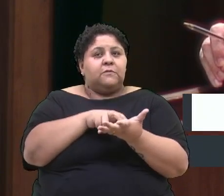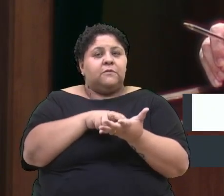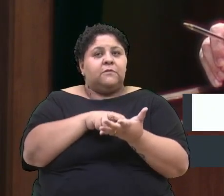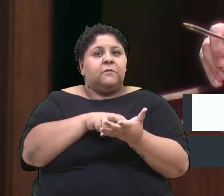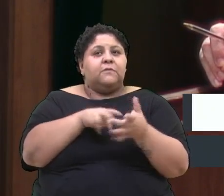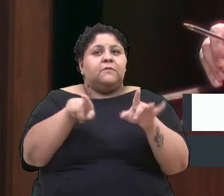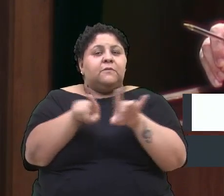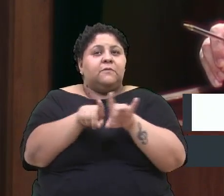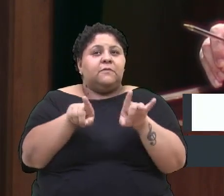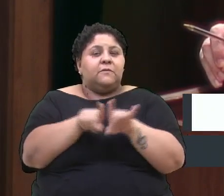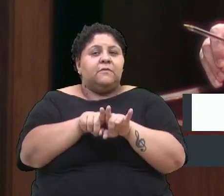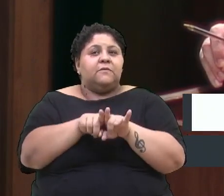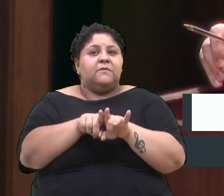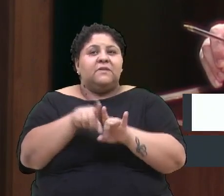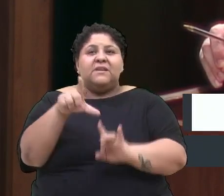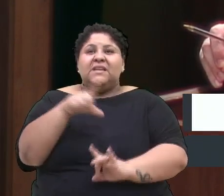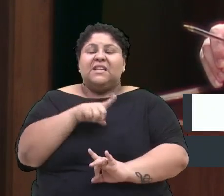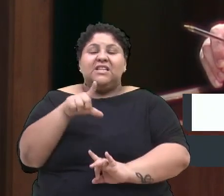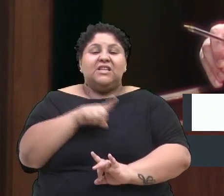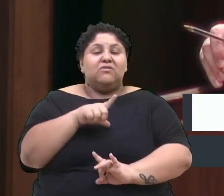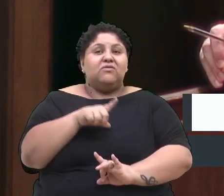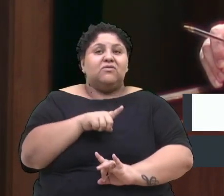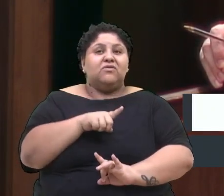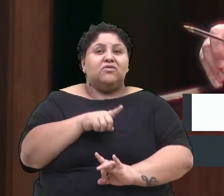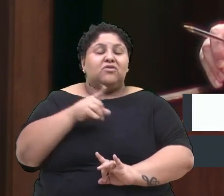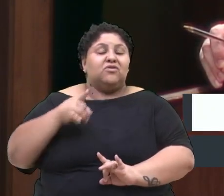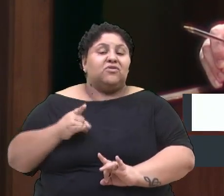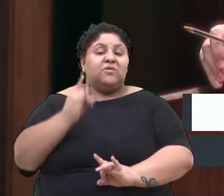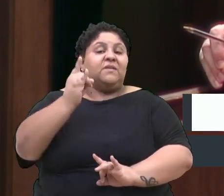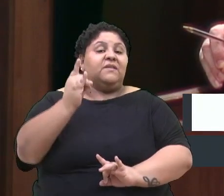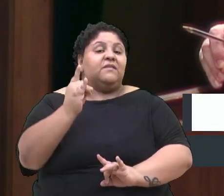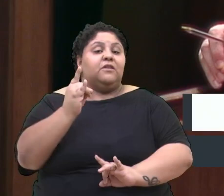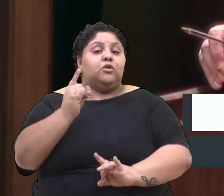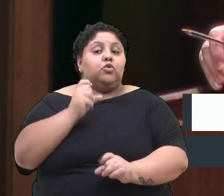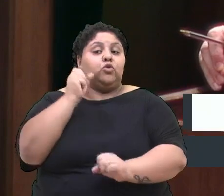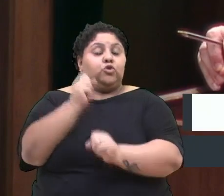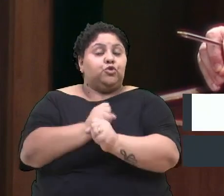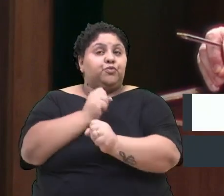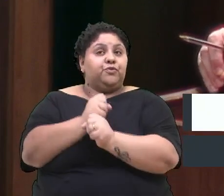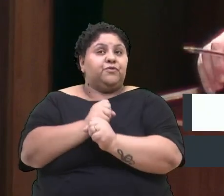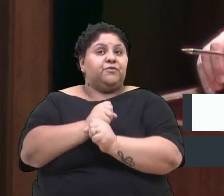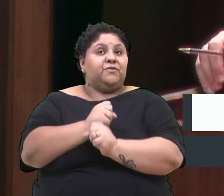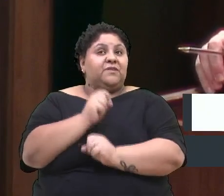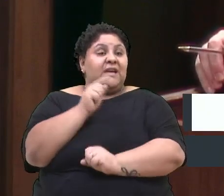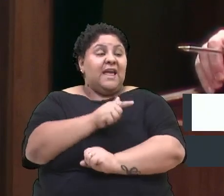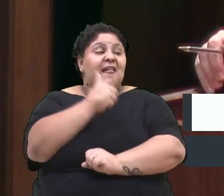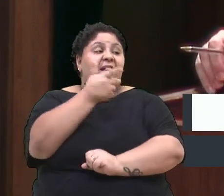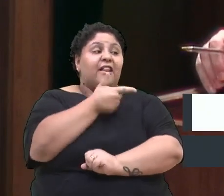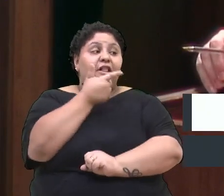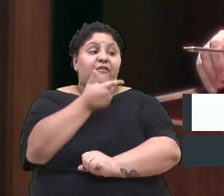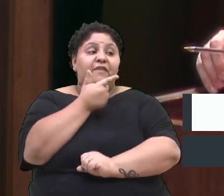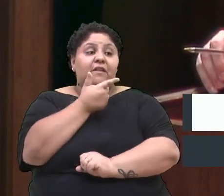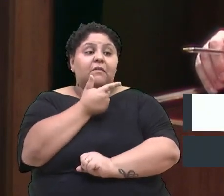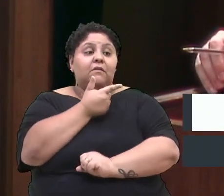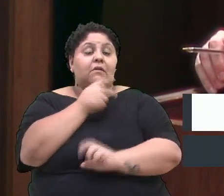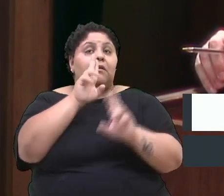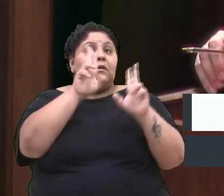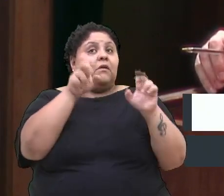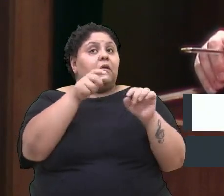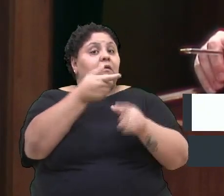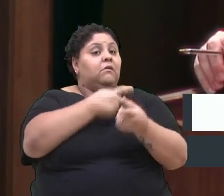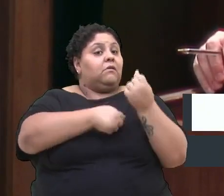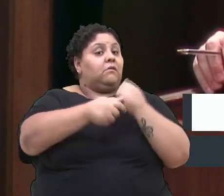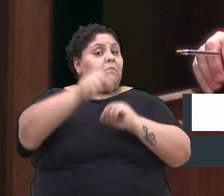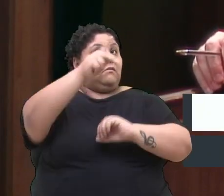virtuoso com que não tivemos nos últimos anos. É ela que está dizendo a respeito da economia